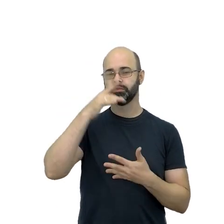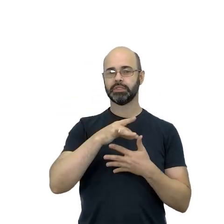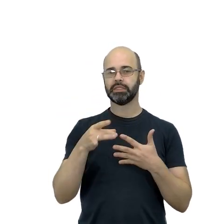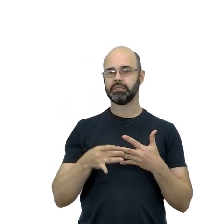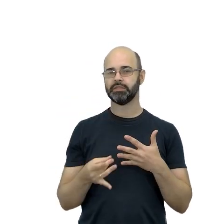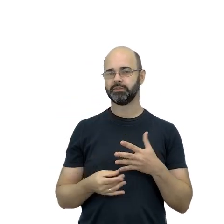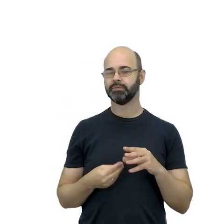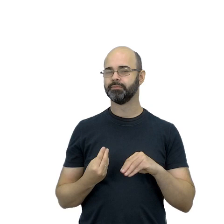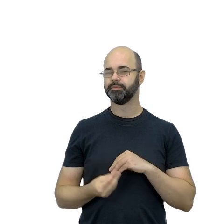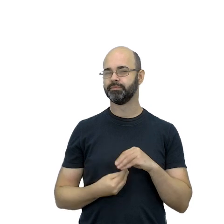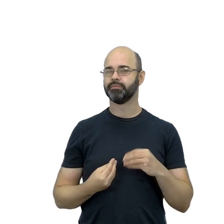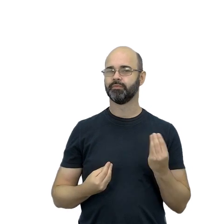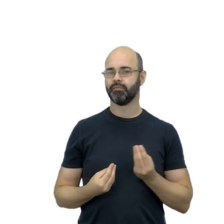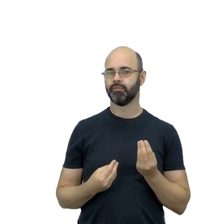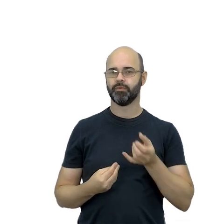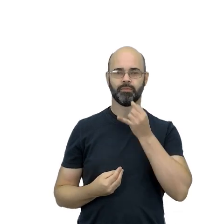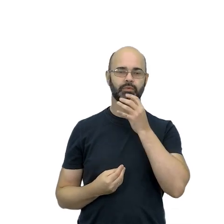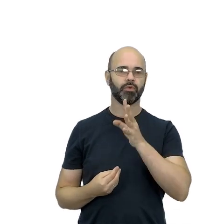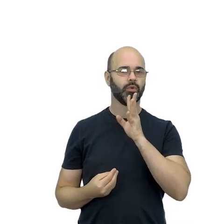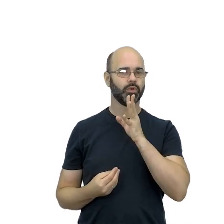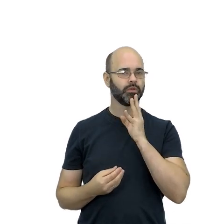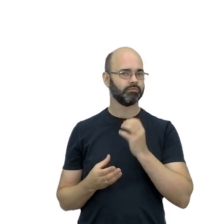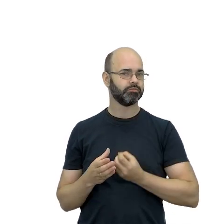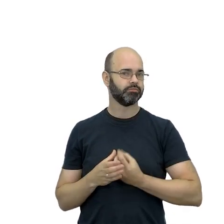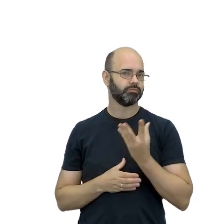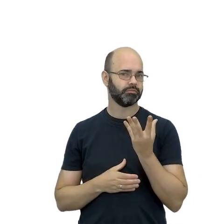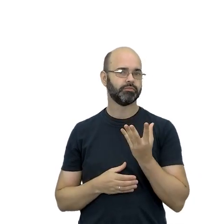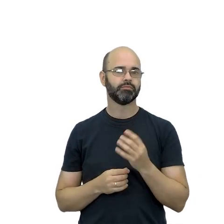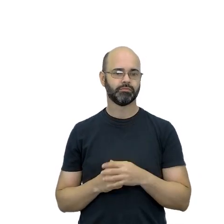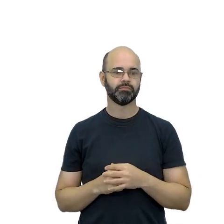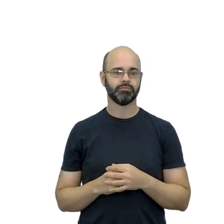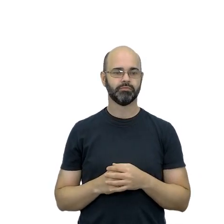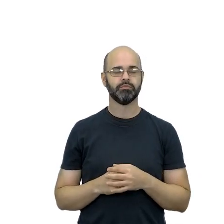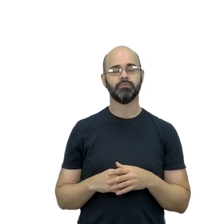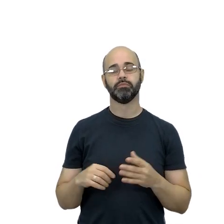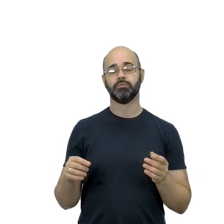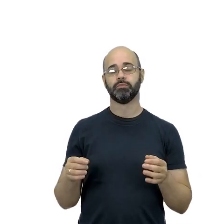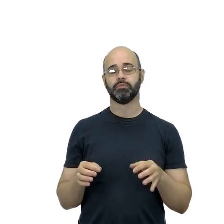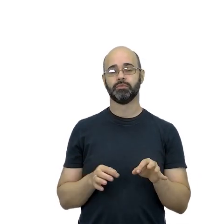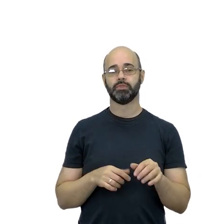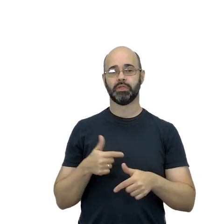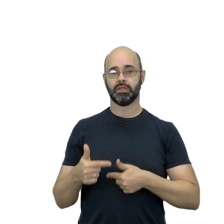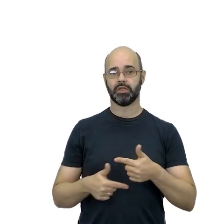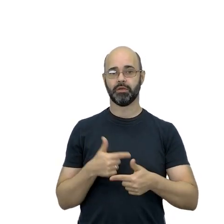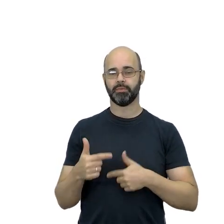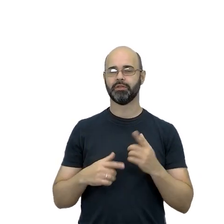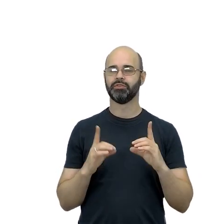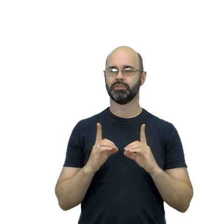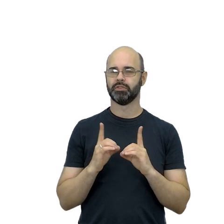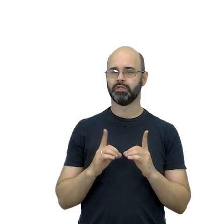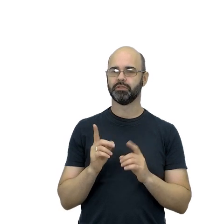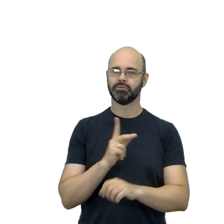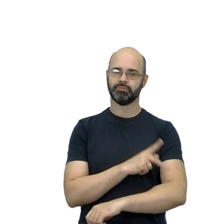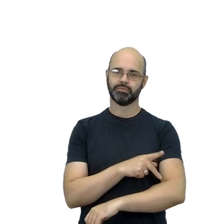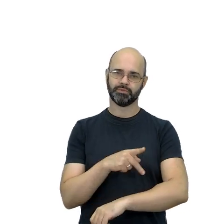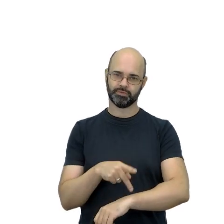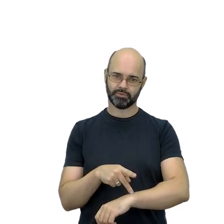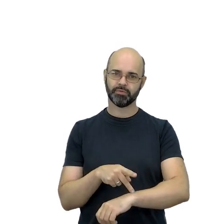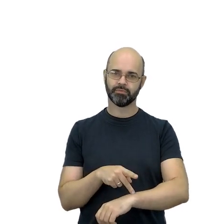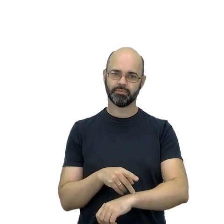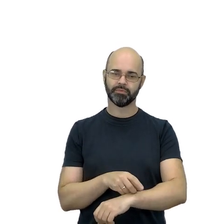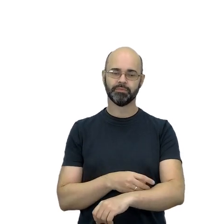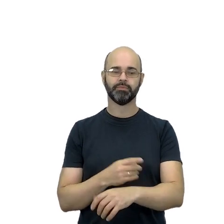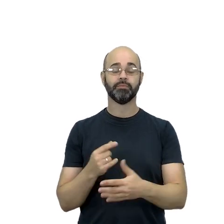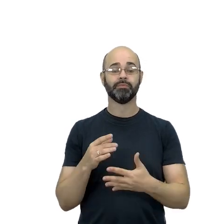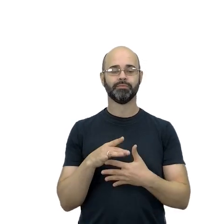como ocorre a produção do conhecimento, a fim de organizar o trabalho didático-pedagógico, cujos temas e eixos temáticos são